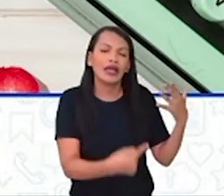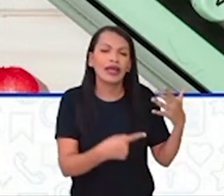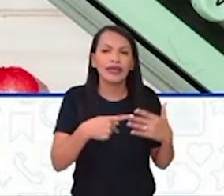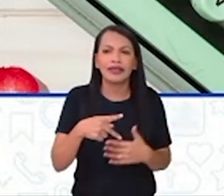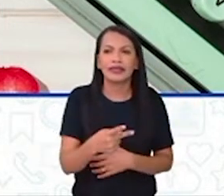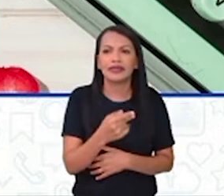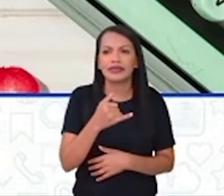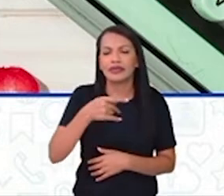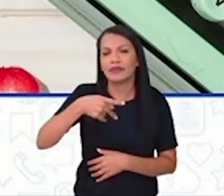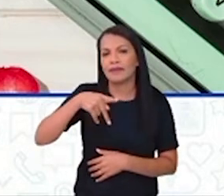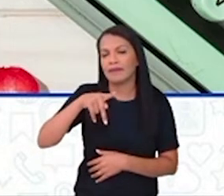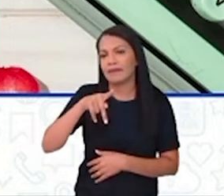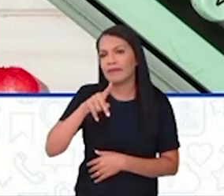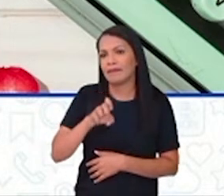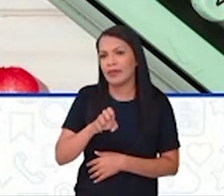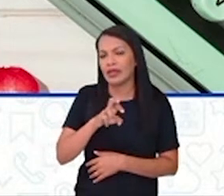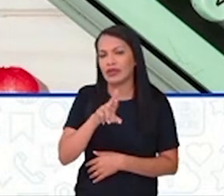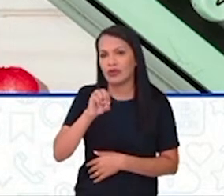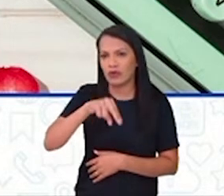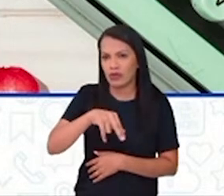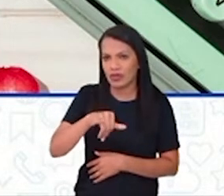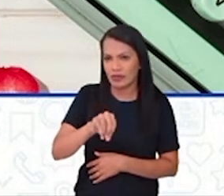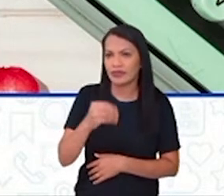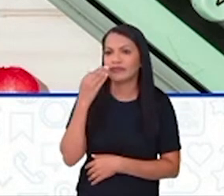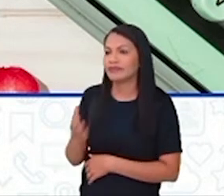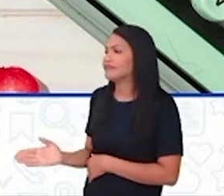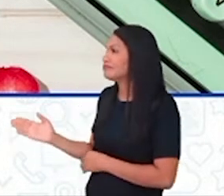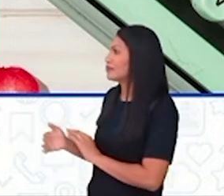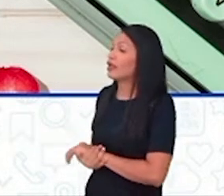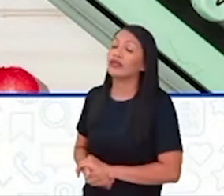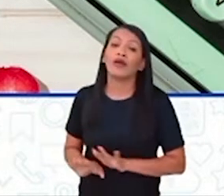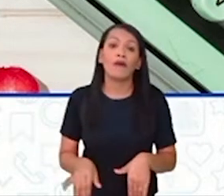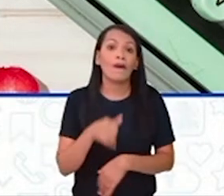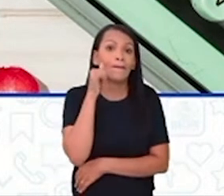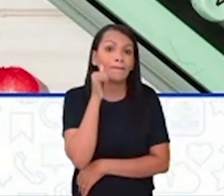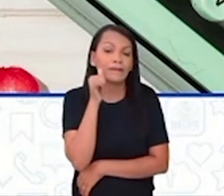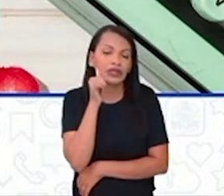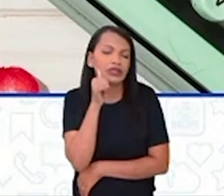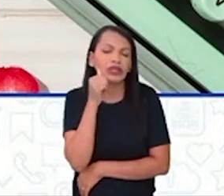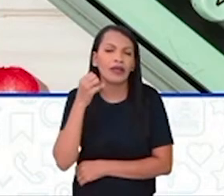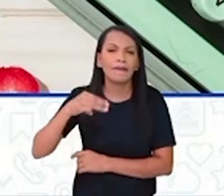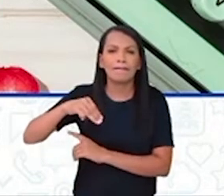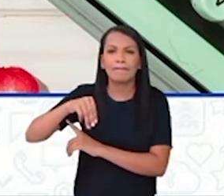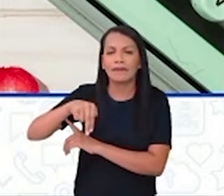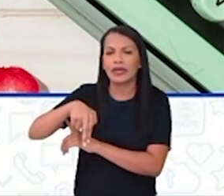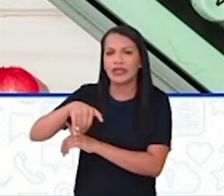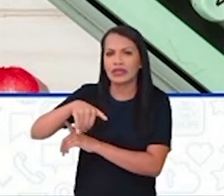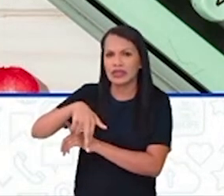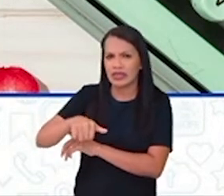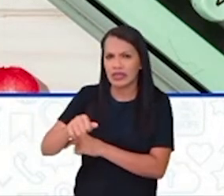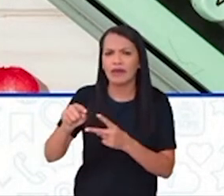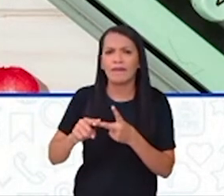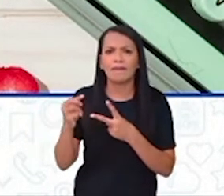exemplo, as palavras meninas, meninos e mulher são hipônimos, enquanto família é um hiperônimo.